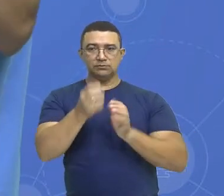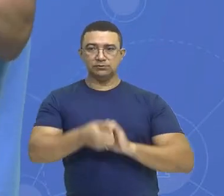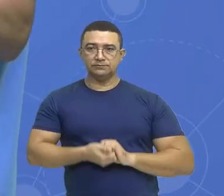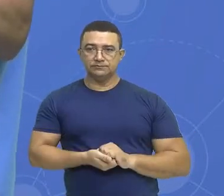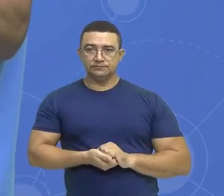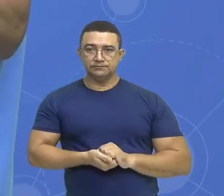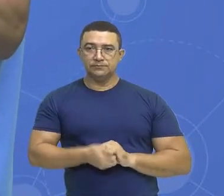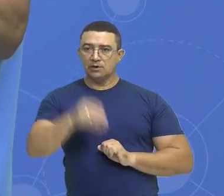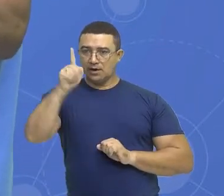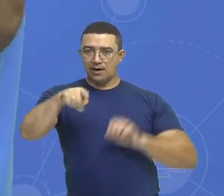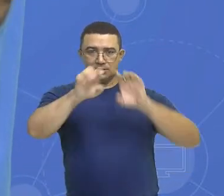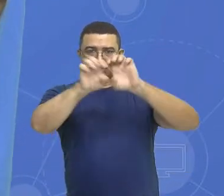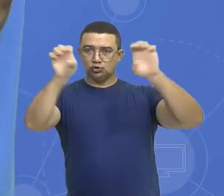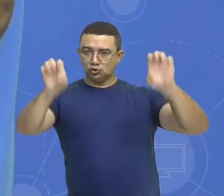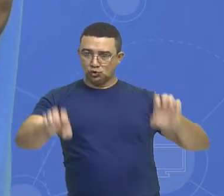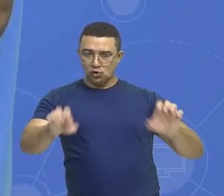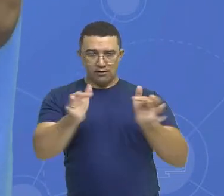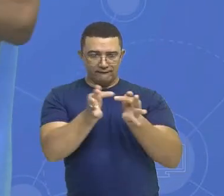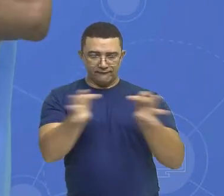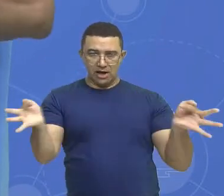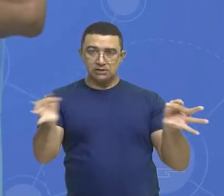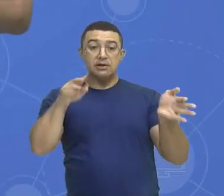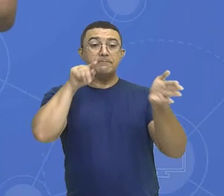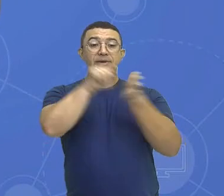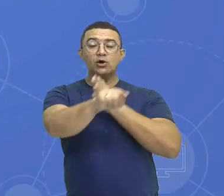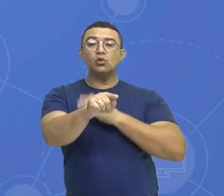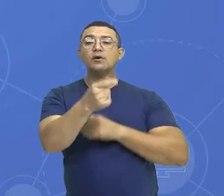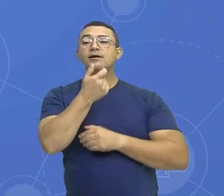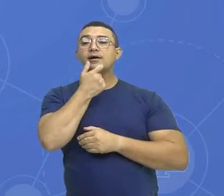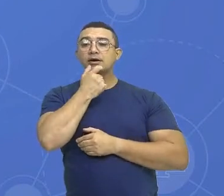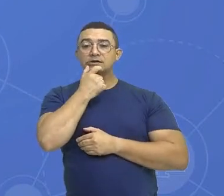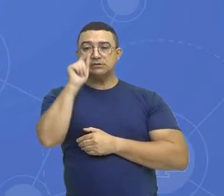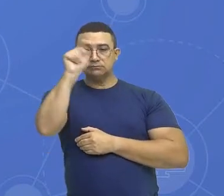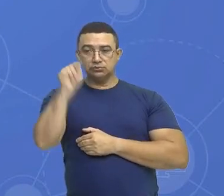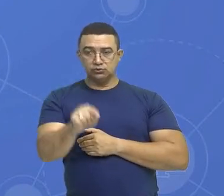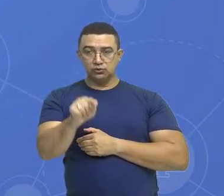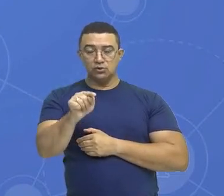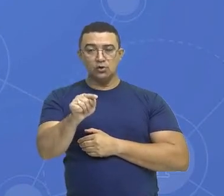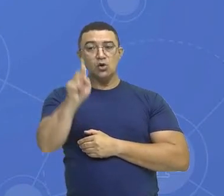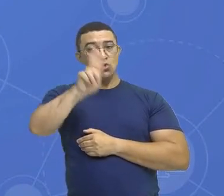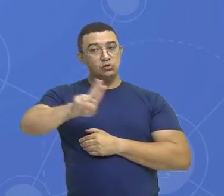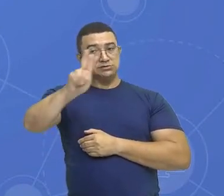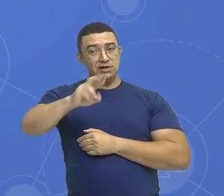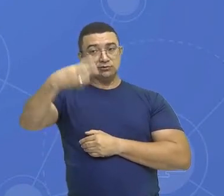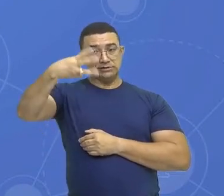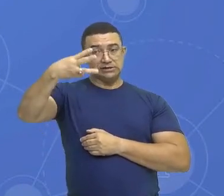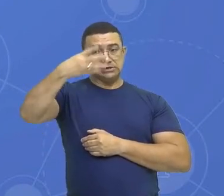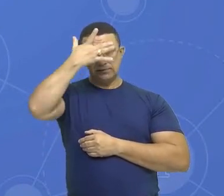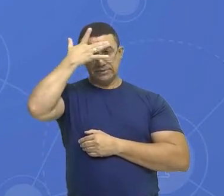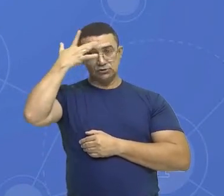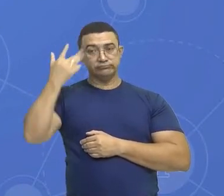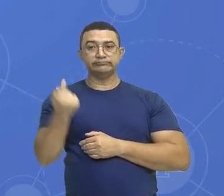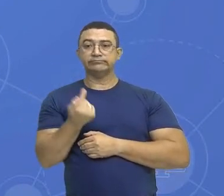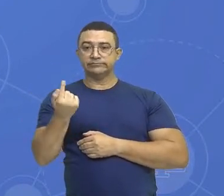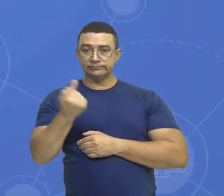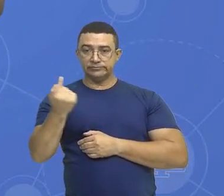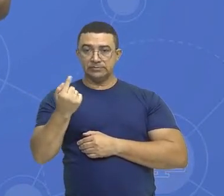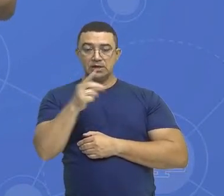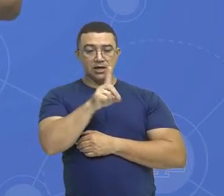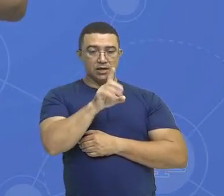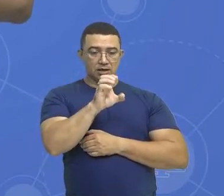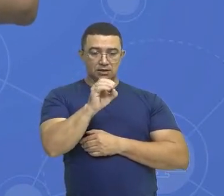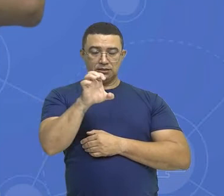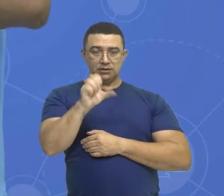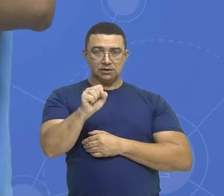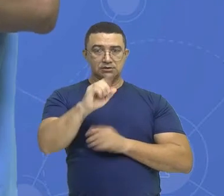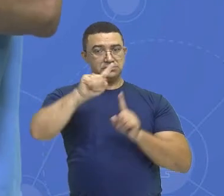Então, essa é a estrutura das perguntas em língua inglesa quando eu estou utilizando terceira pessoa do singular. Does, né, mais o